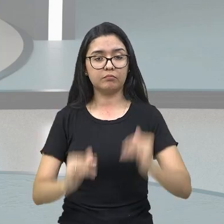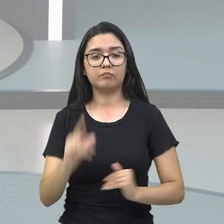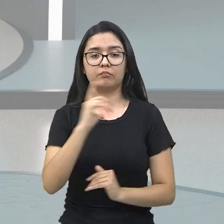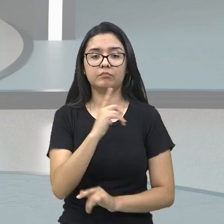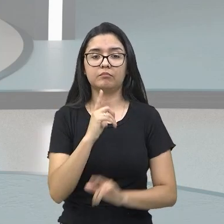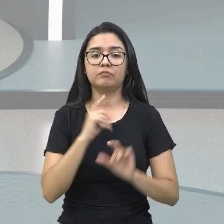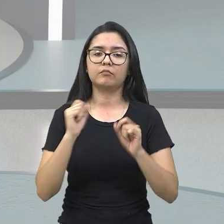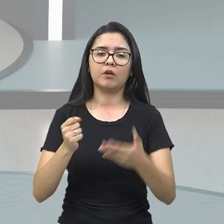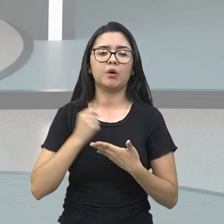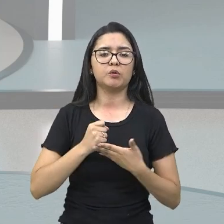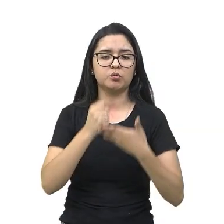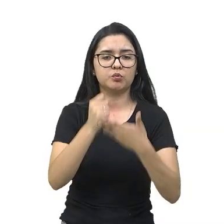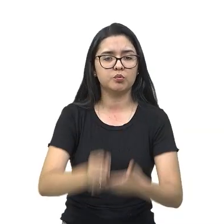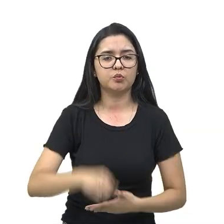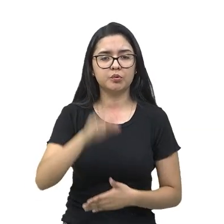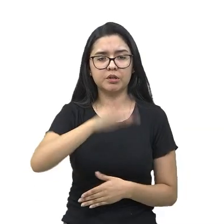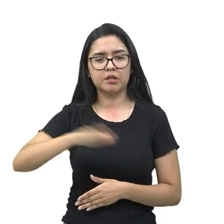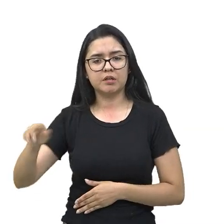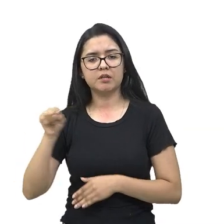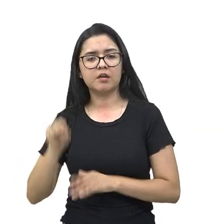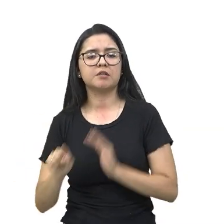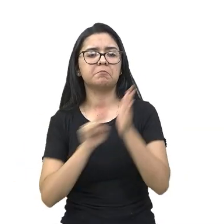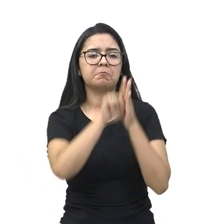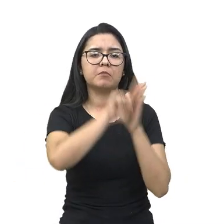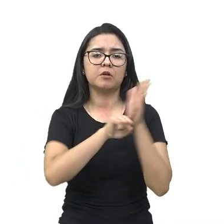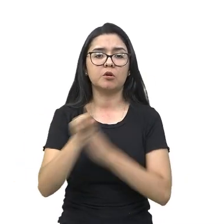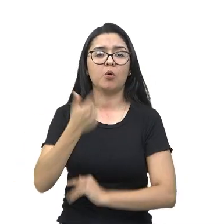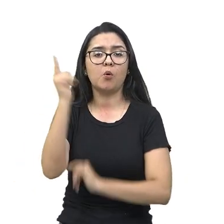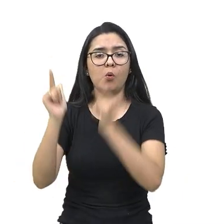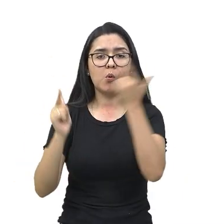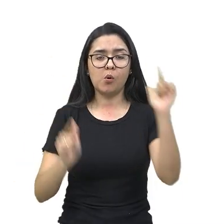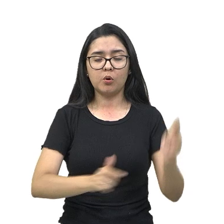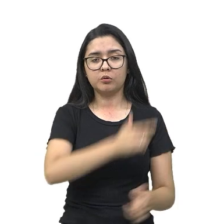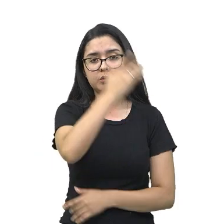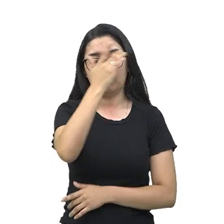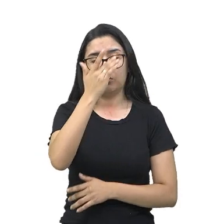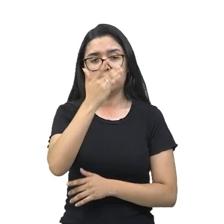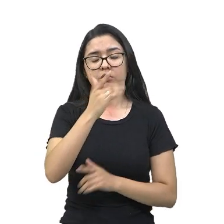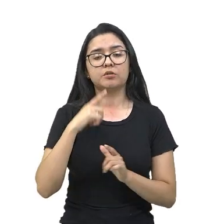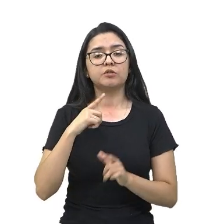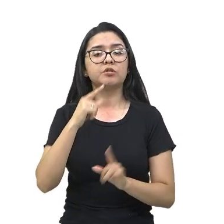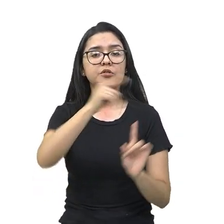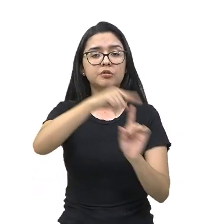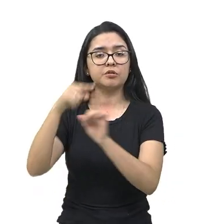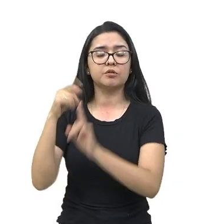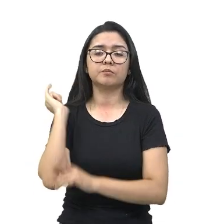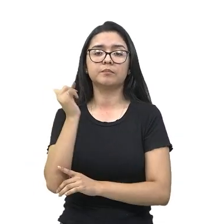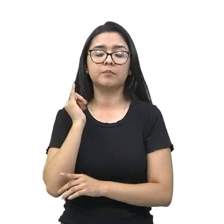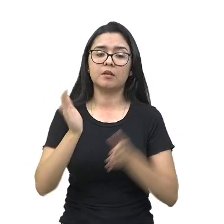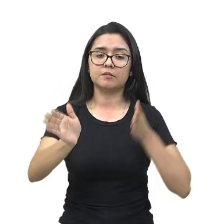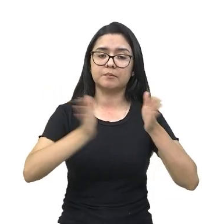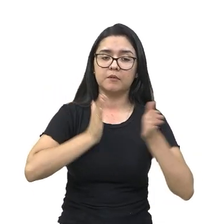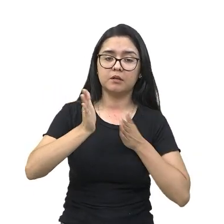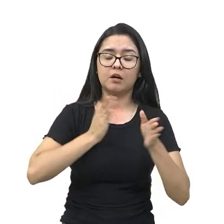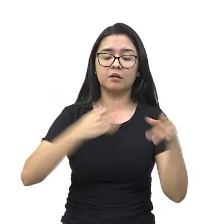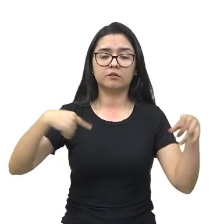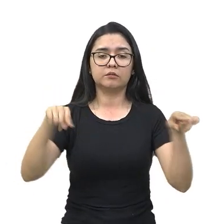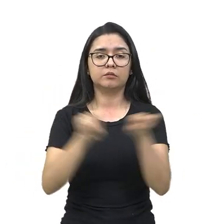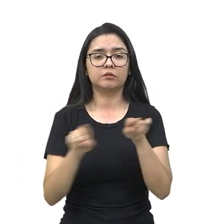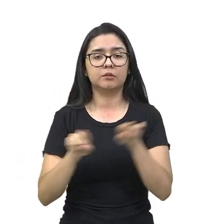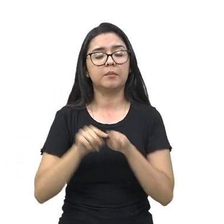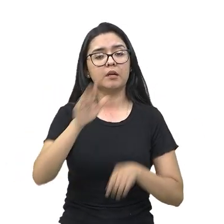Ajude a Criança a pesquisar outras narrativas maravilhosas, é interessante também por essa questão de acessibilidade, para fazer com que se